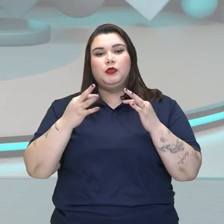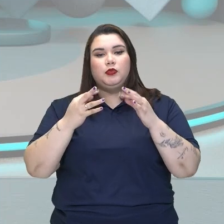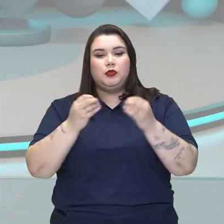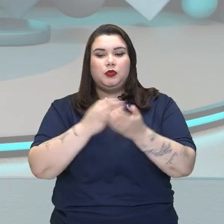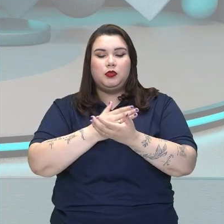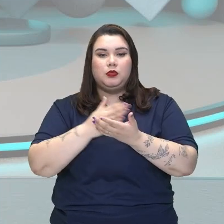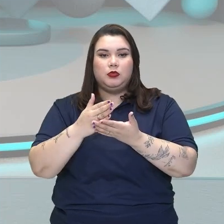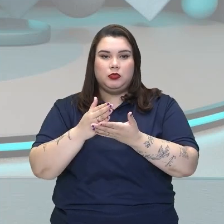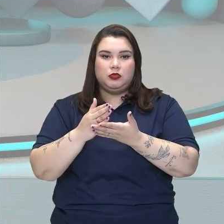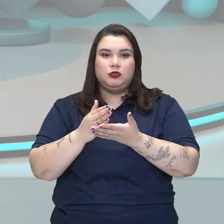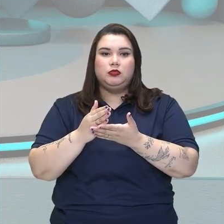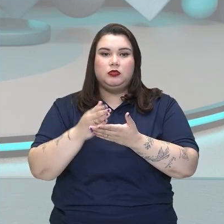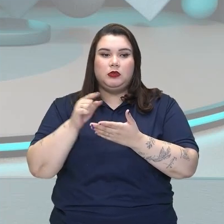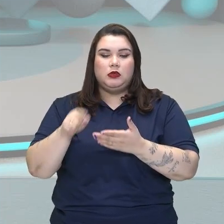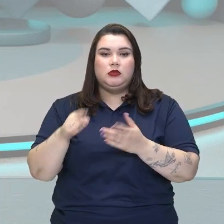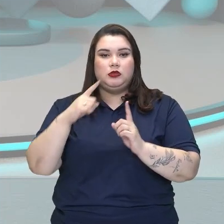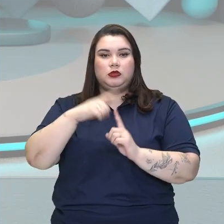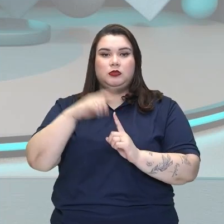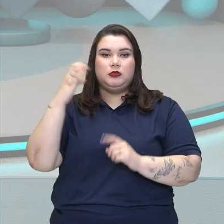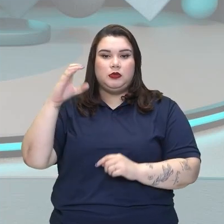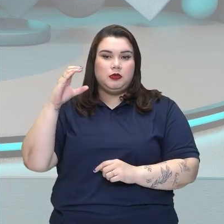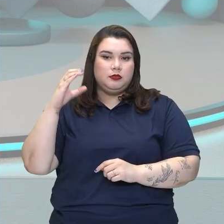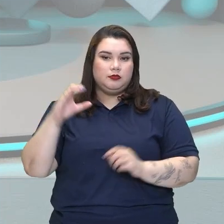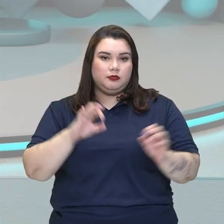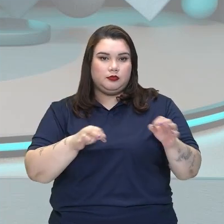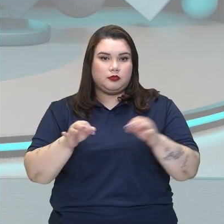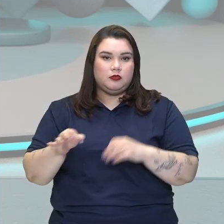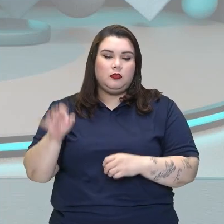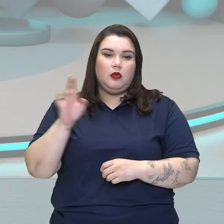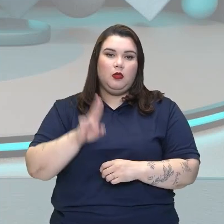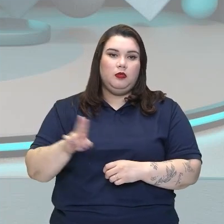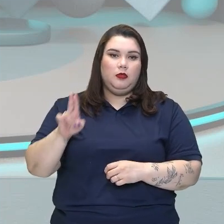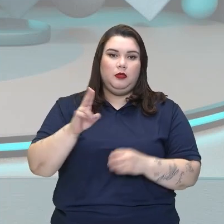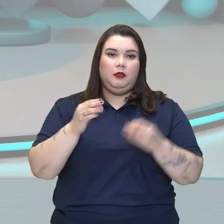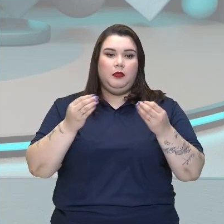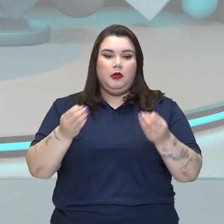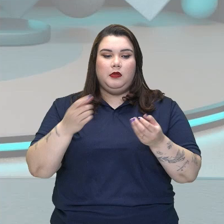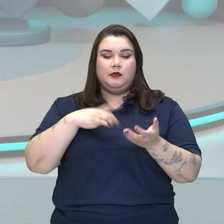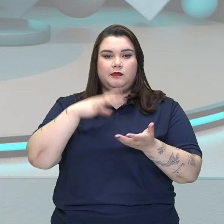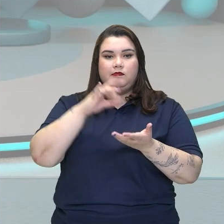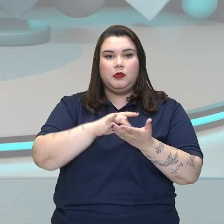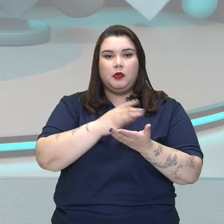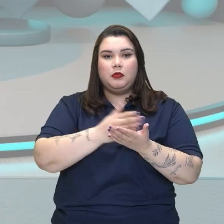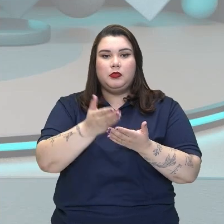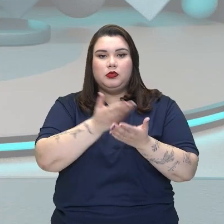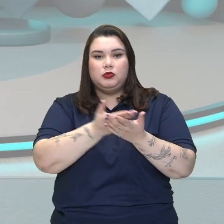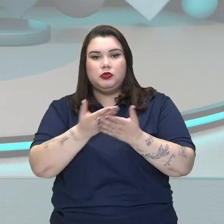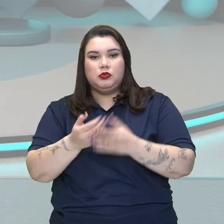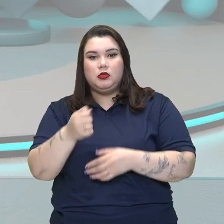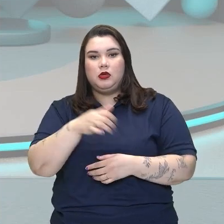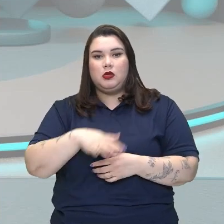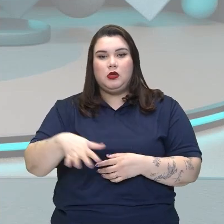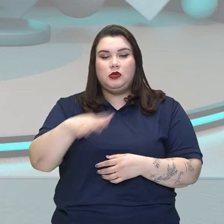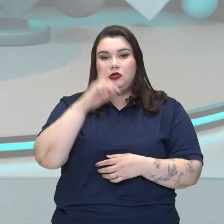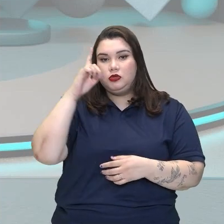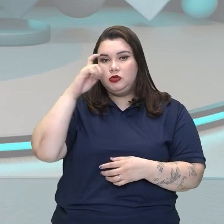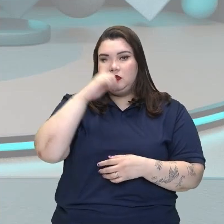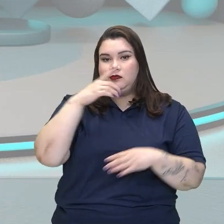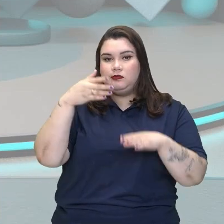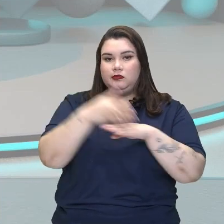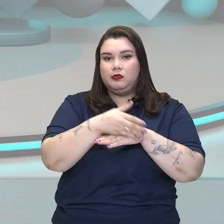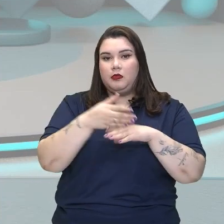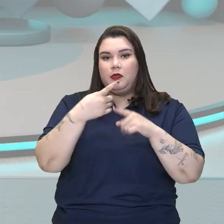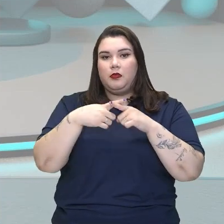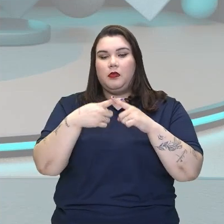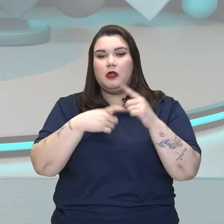parte científica. Então, utilizado aí por cientistas para realizar estudos em áreas de difícil acesso, como as